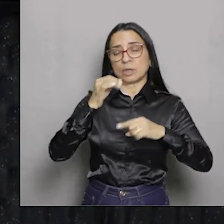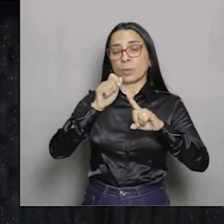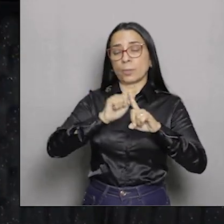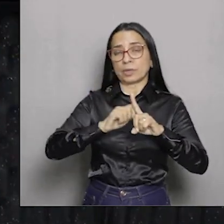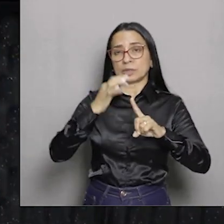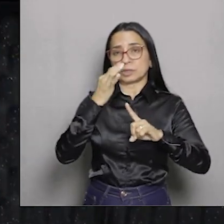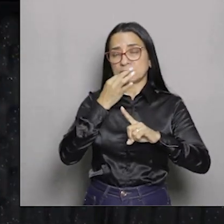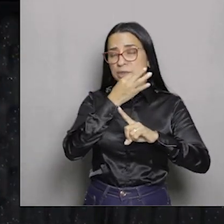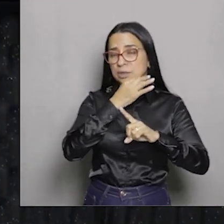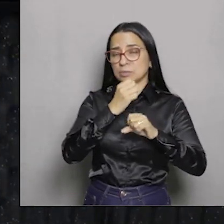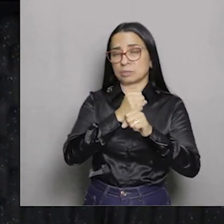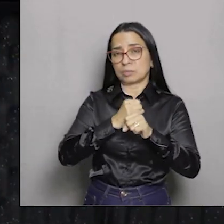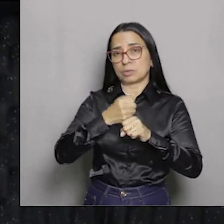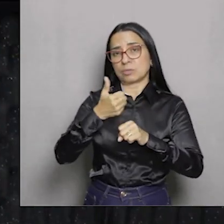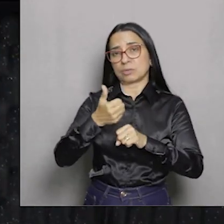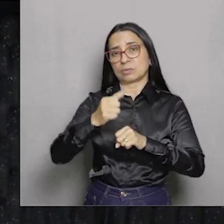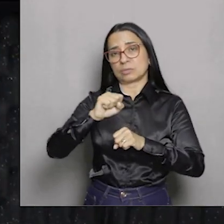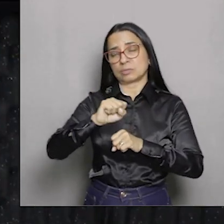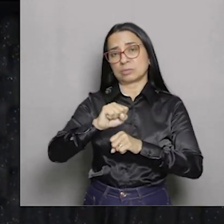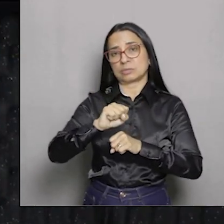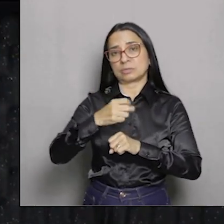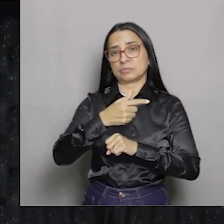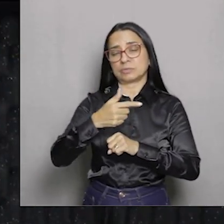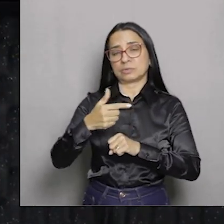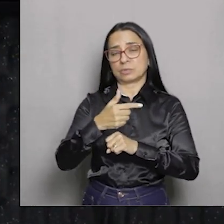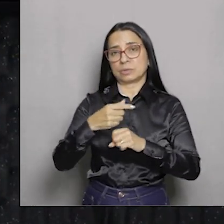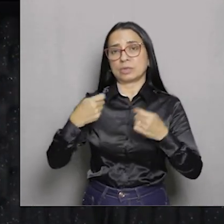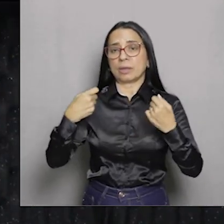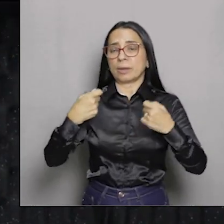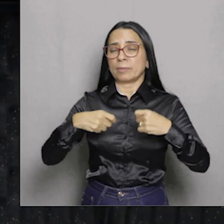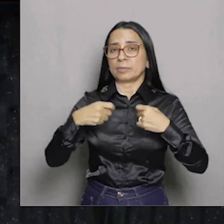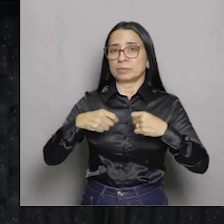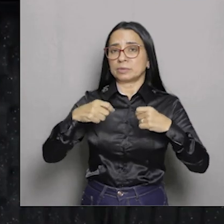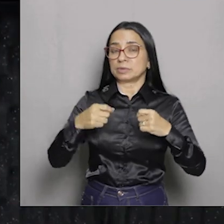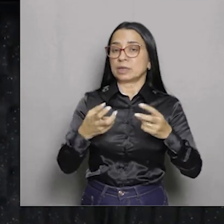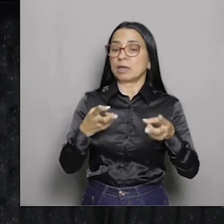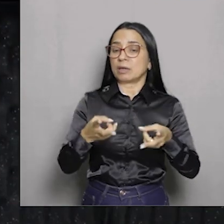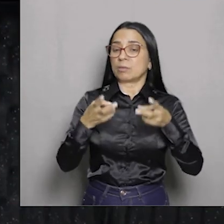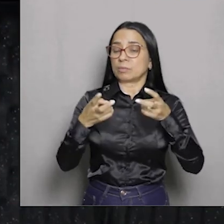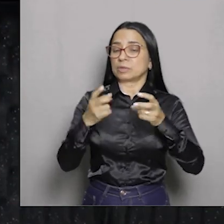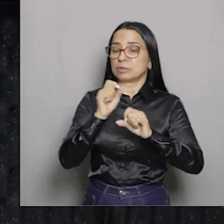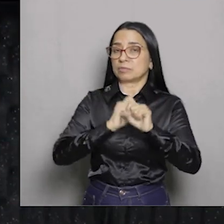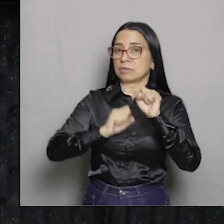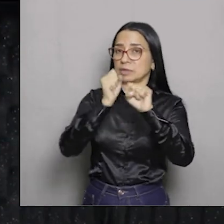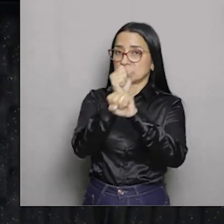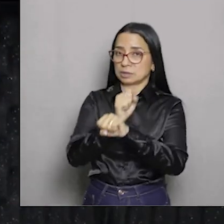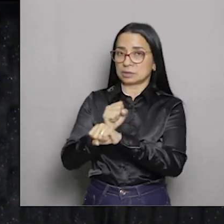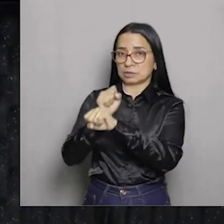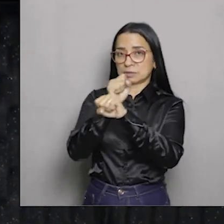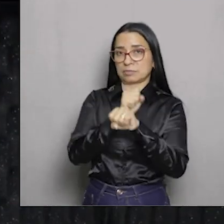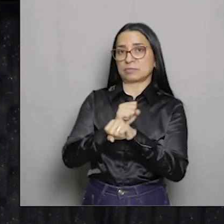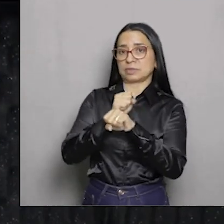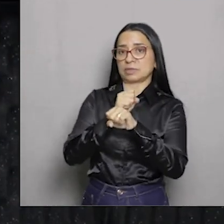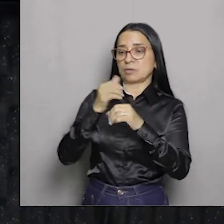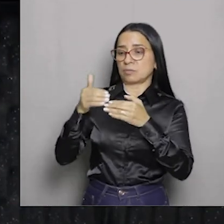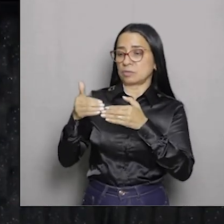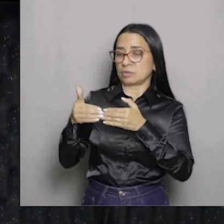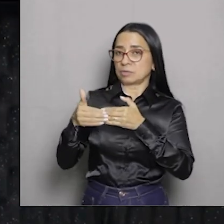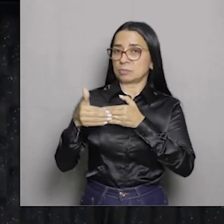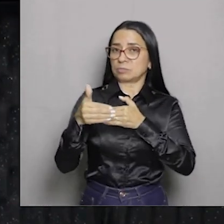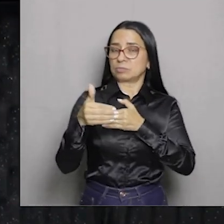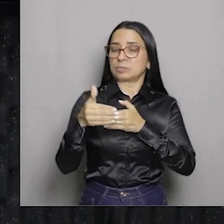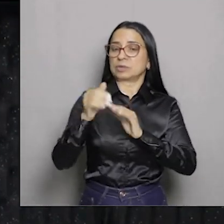ela manteve essa escravidão. É preciso observar que essa escravidão vai se estender até o final do século